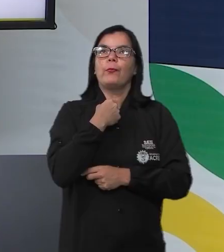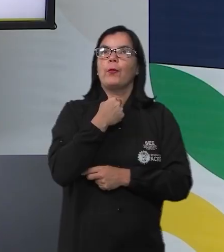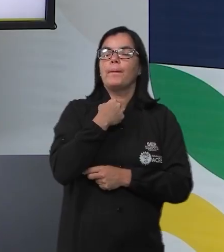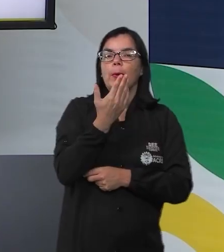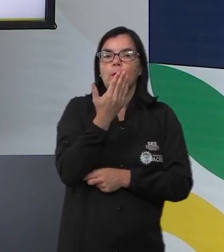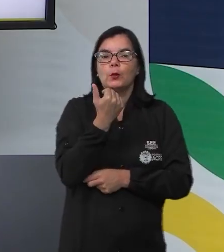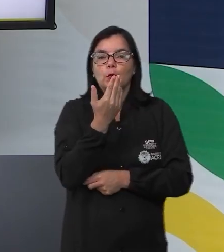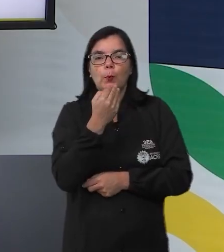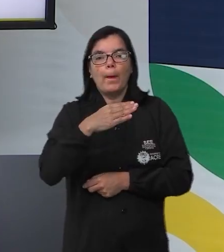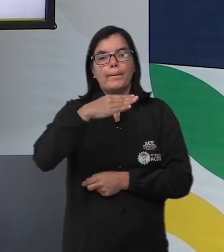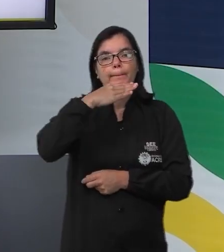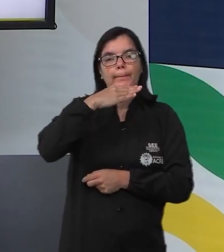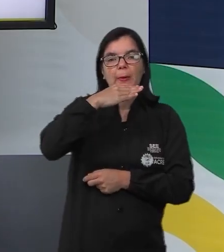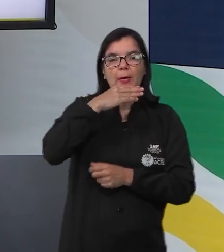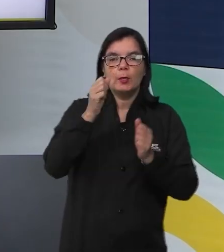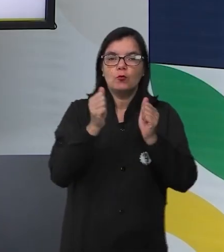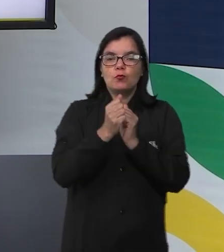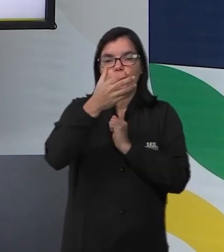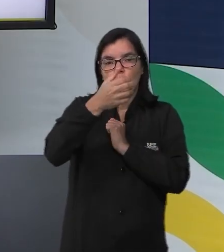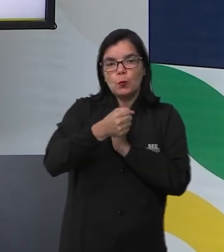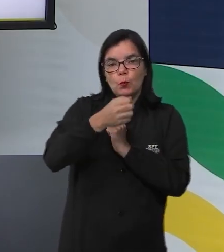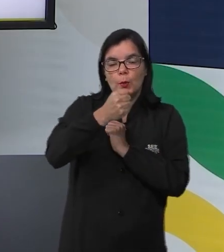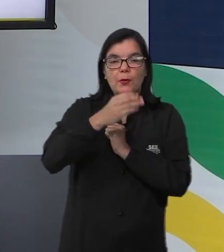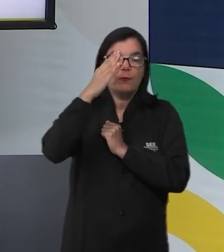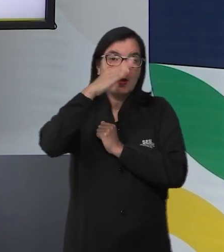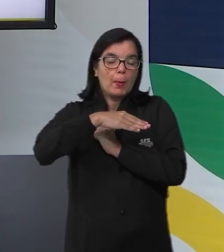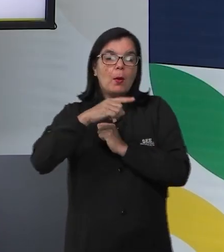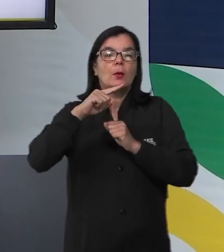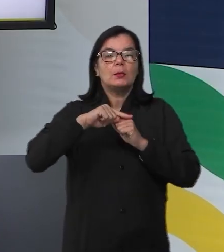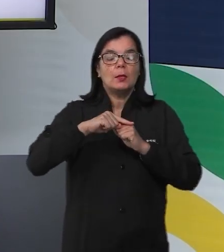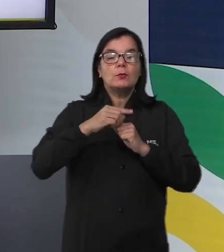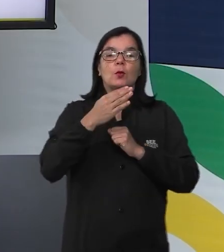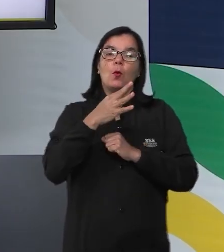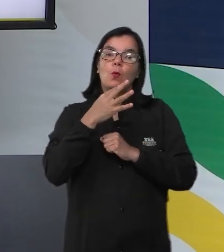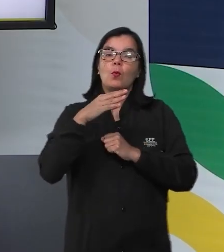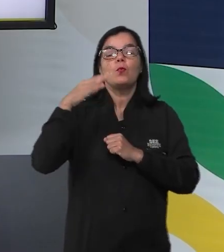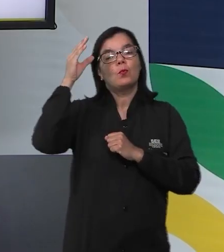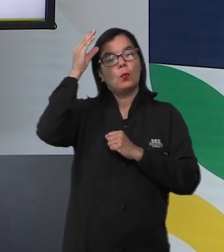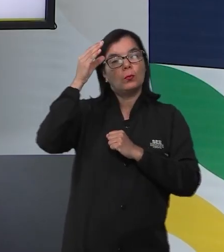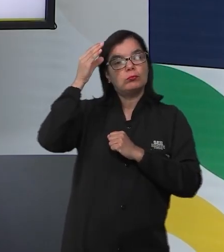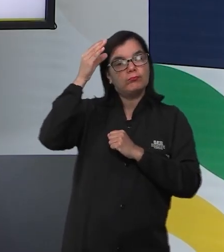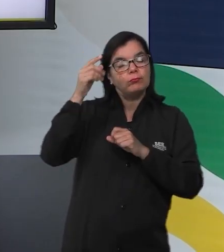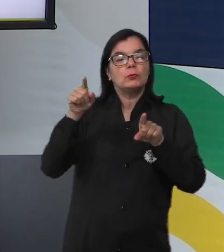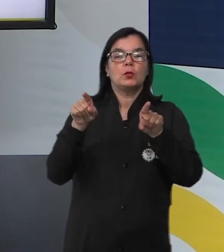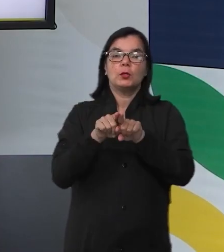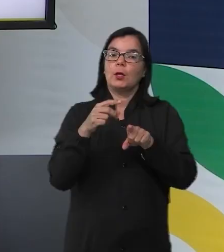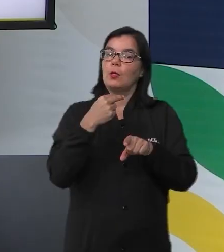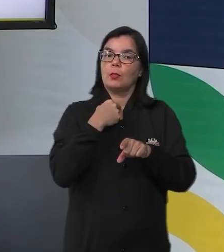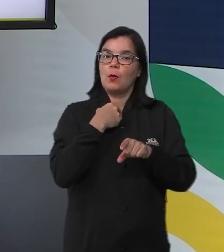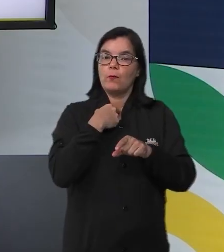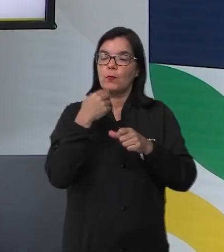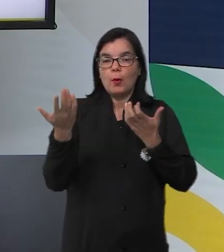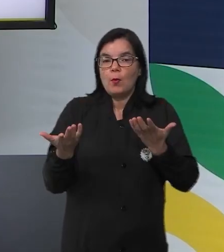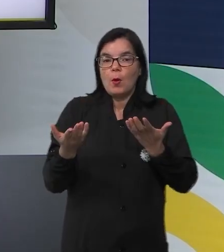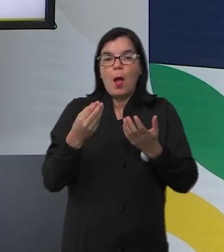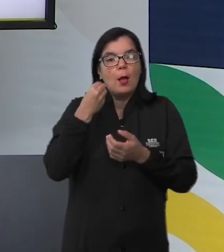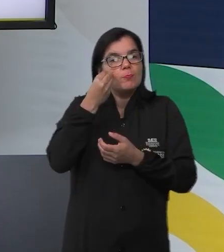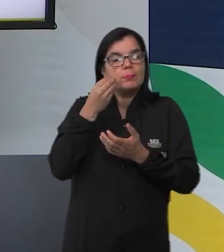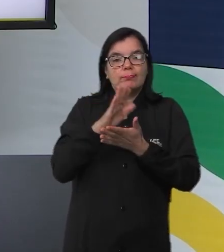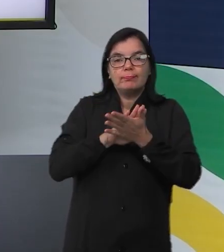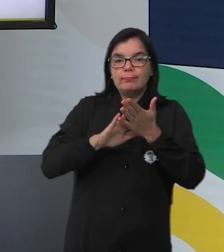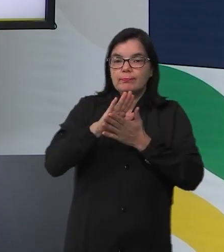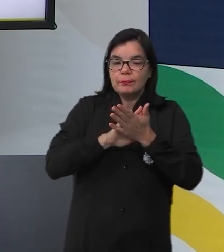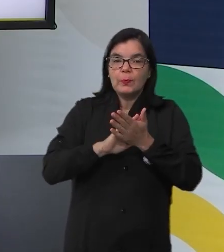comer manga com leite que faz mal, menino. Então, esses são o tipo de conhecimentos que não foram submetidos à